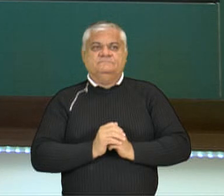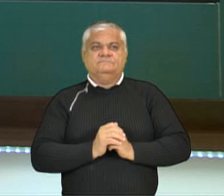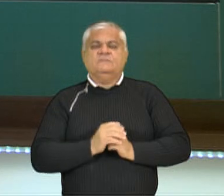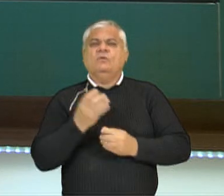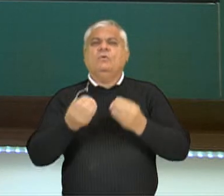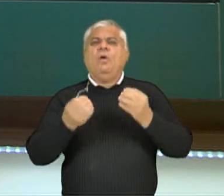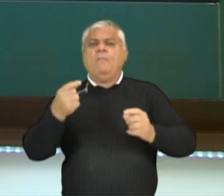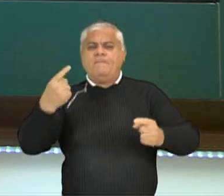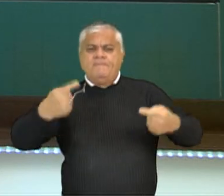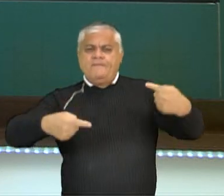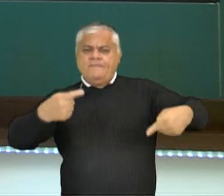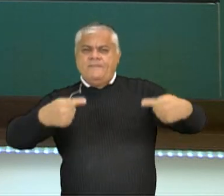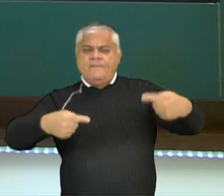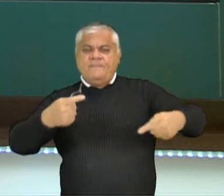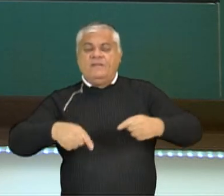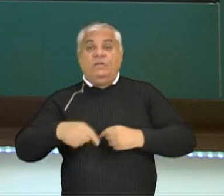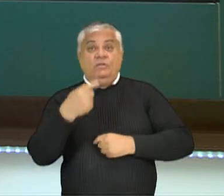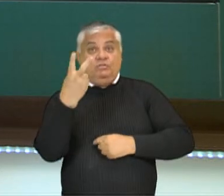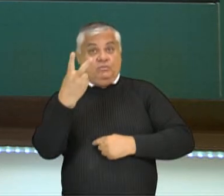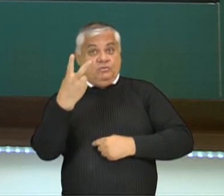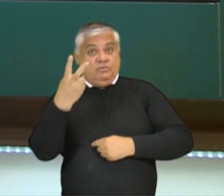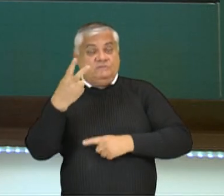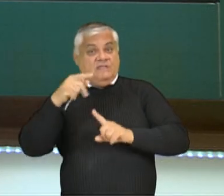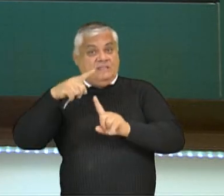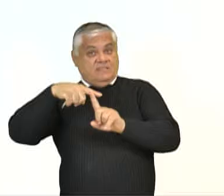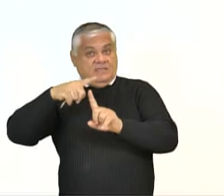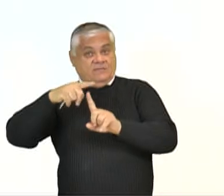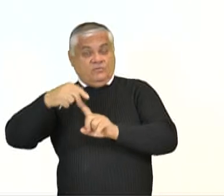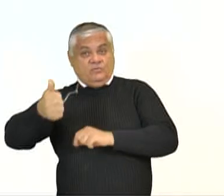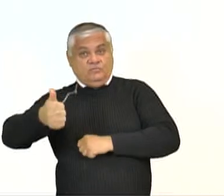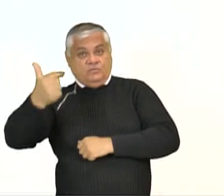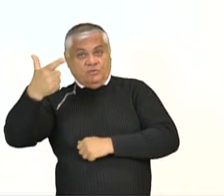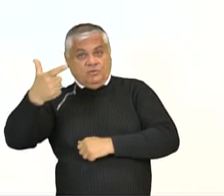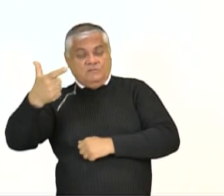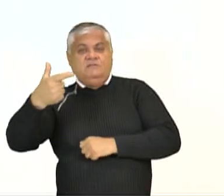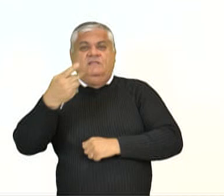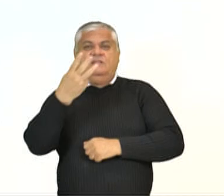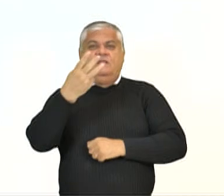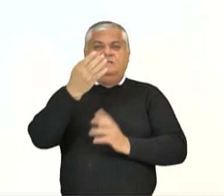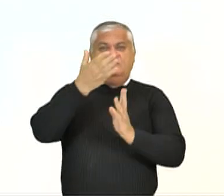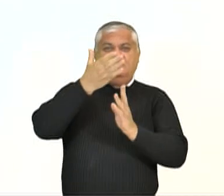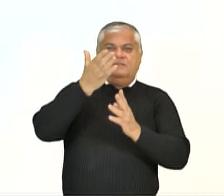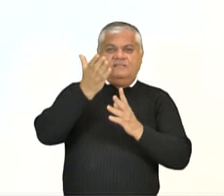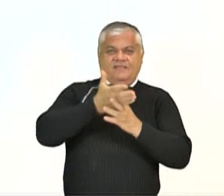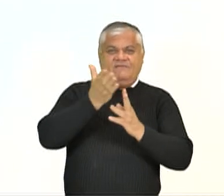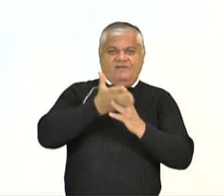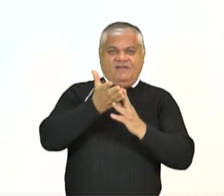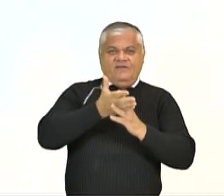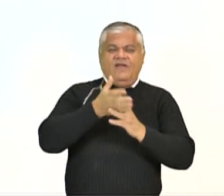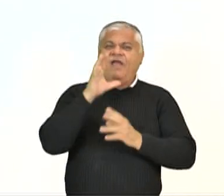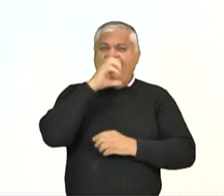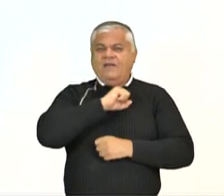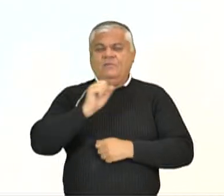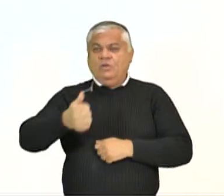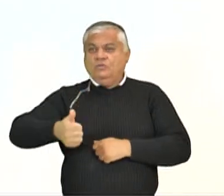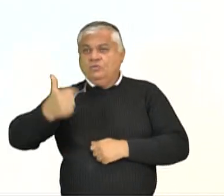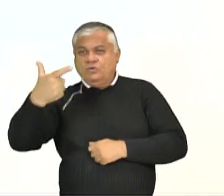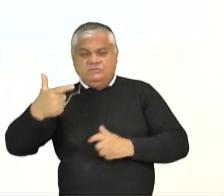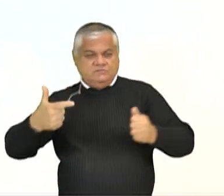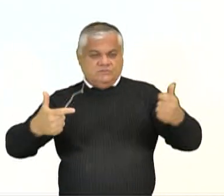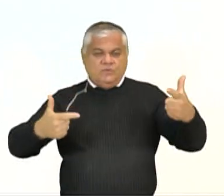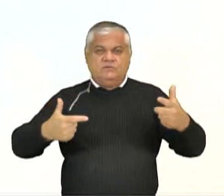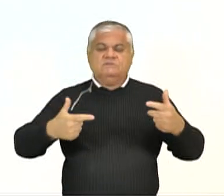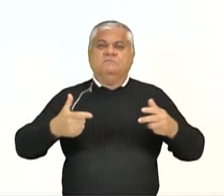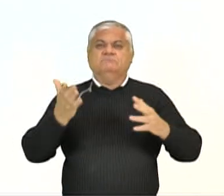As partidas são realizadas em 2 tempos de 12 minutos com 3 minutos de intervalo. Então é bem rapidinho, né? Se a gente parar para pensar,